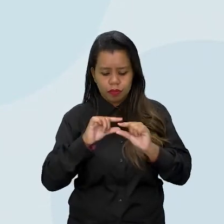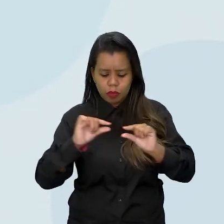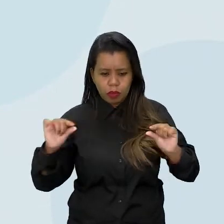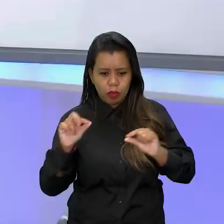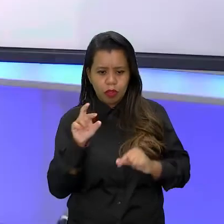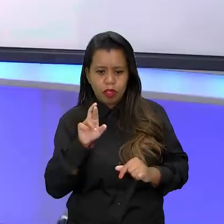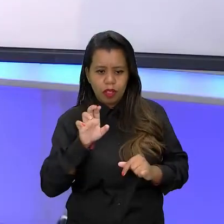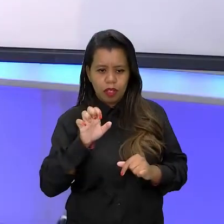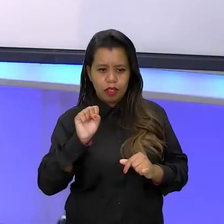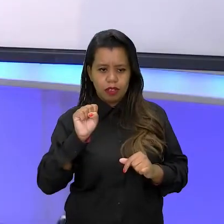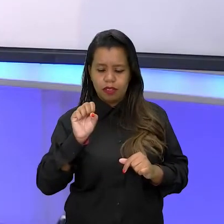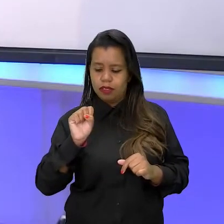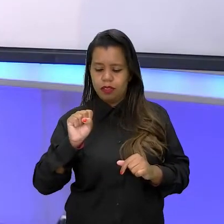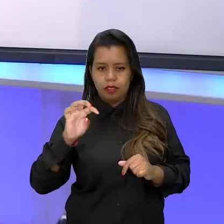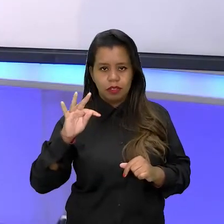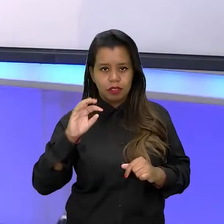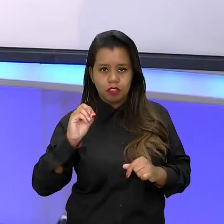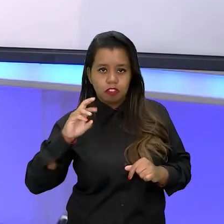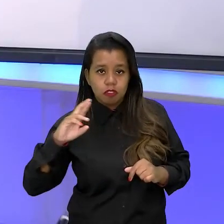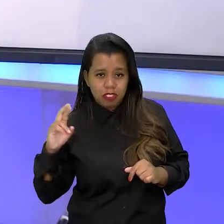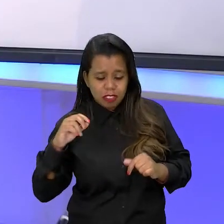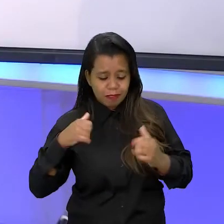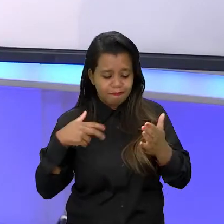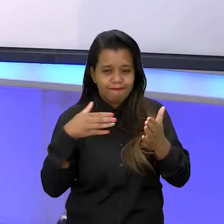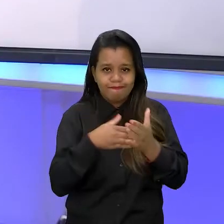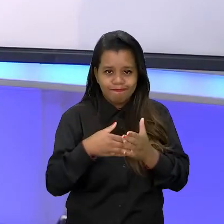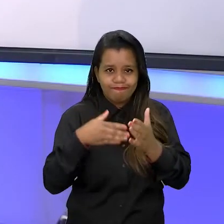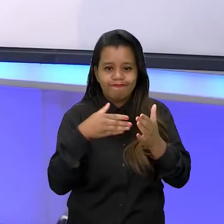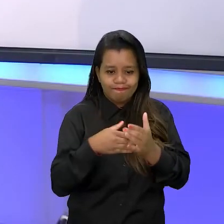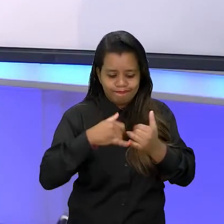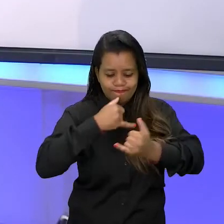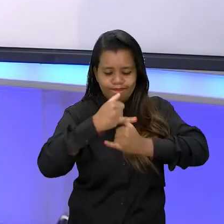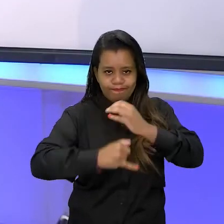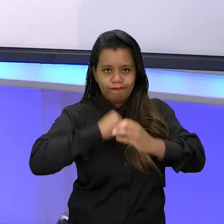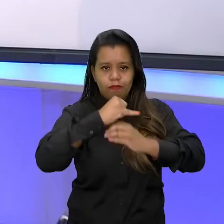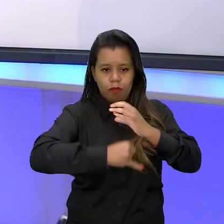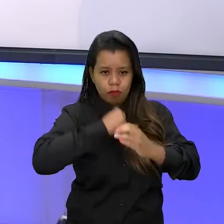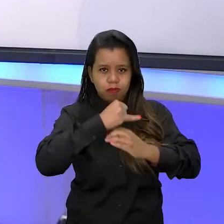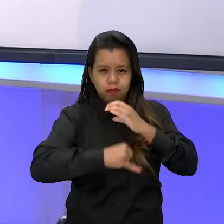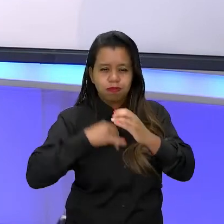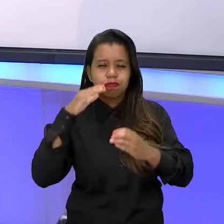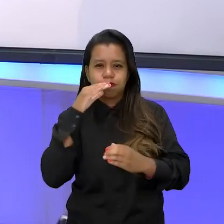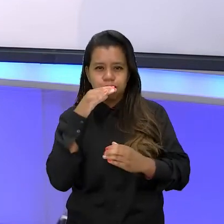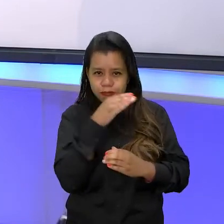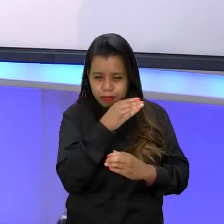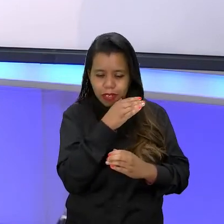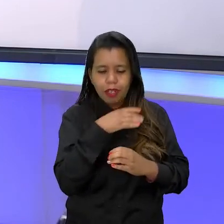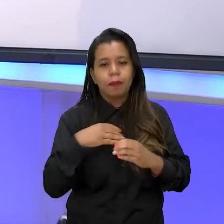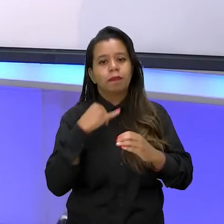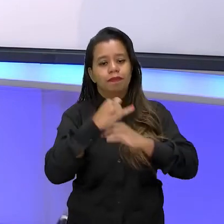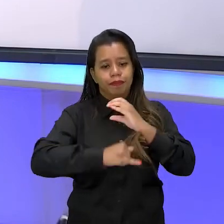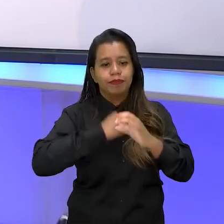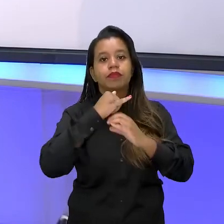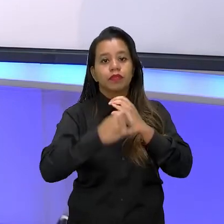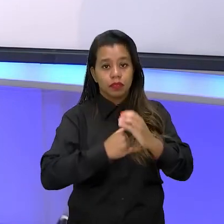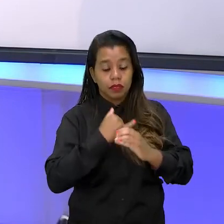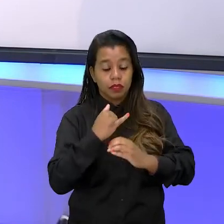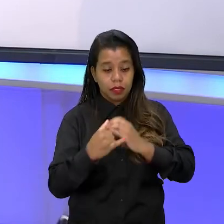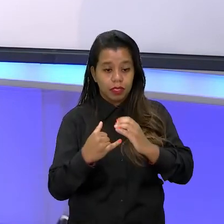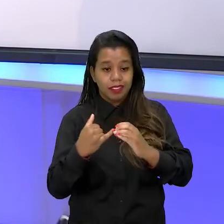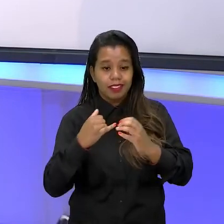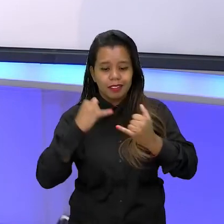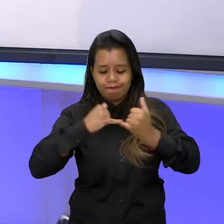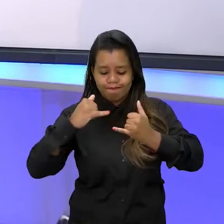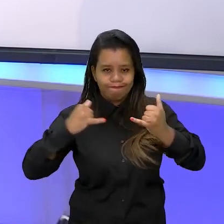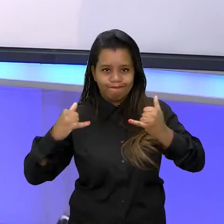Ele resiste à passagem do elétron. Então, às vezes, a tensão ali é grande, né? Por exemplo, a energia que a bateria está